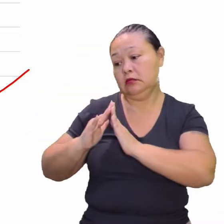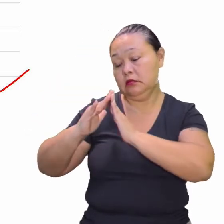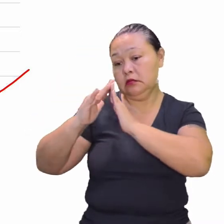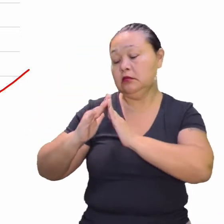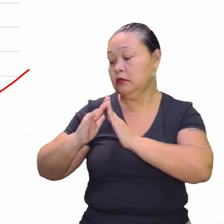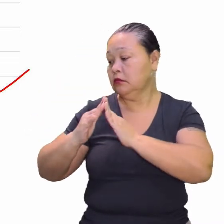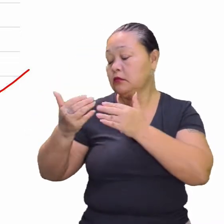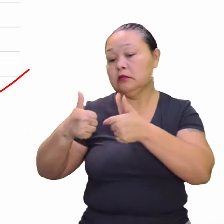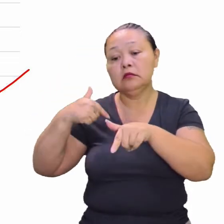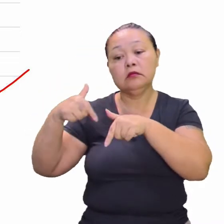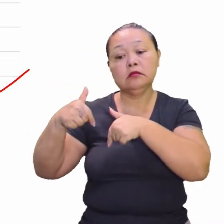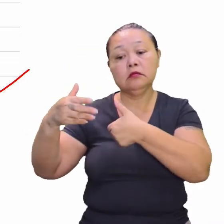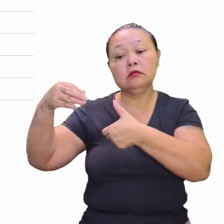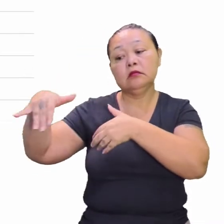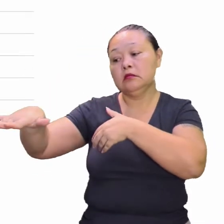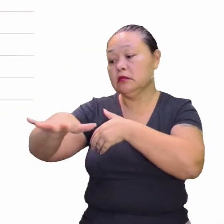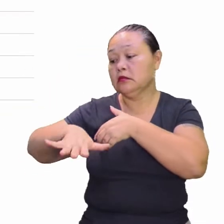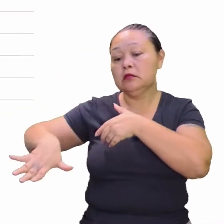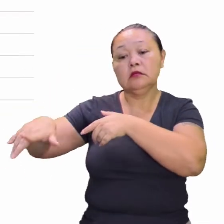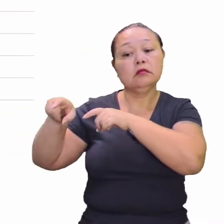total de pessoas empregadas no campo.